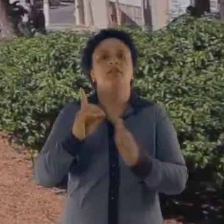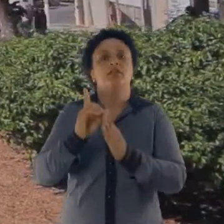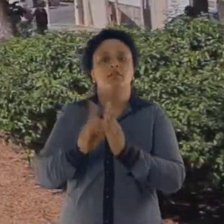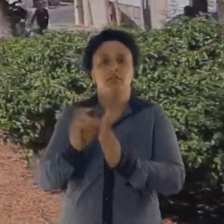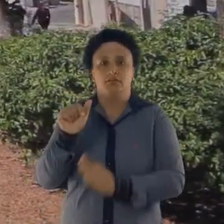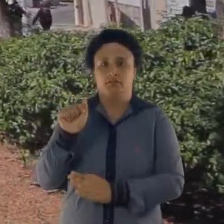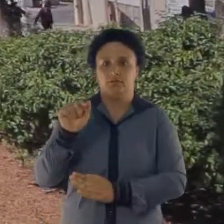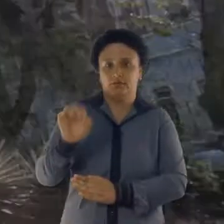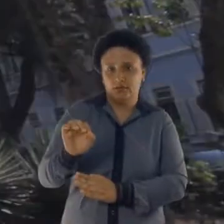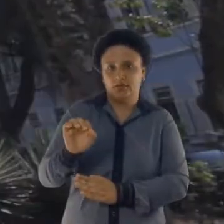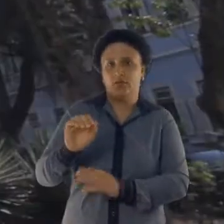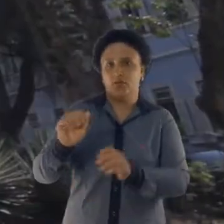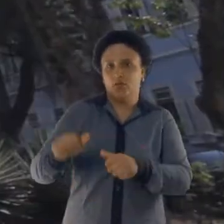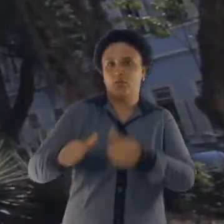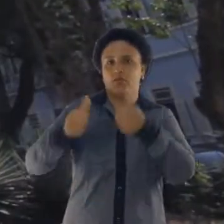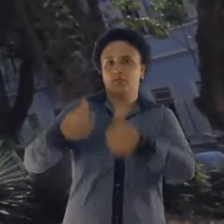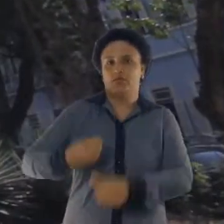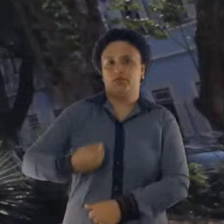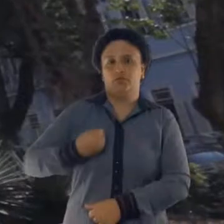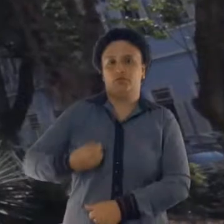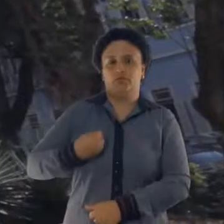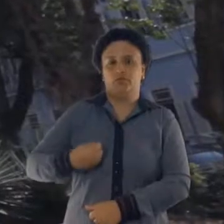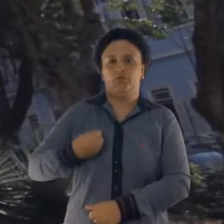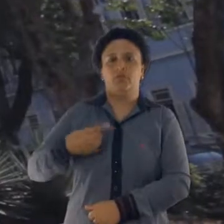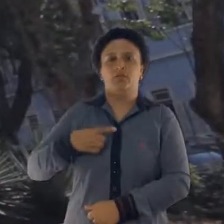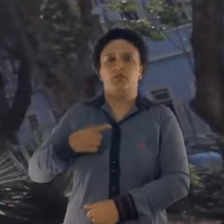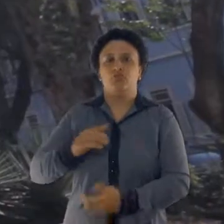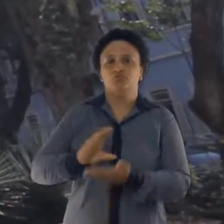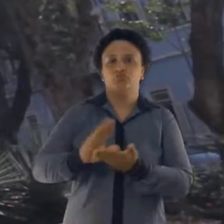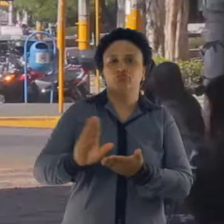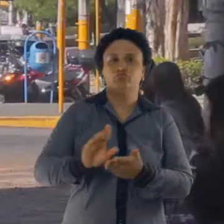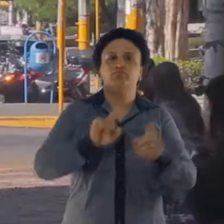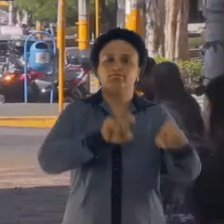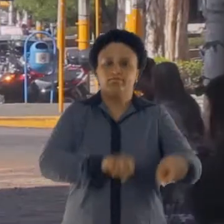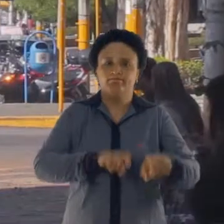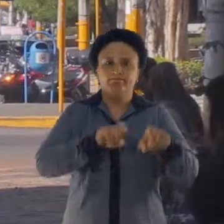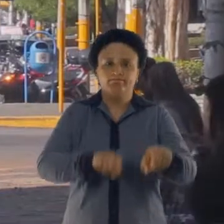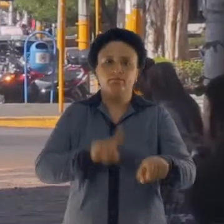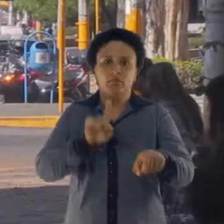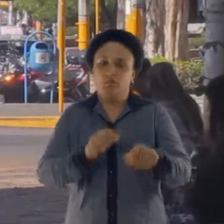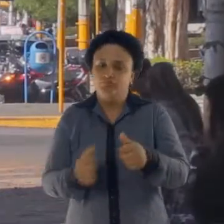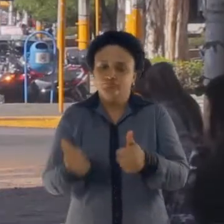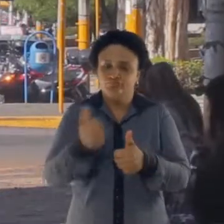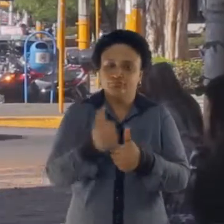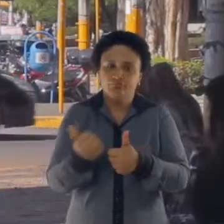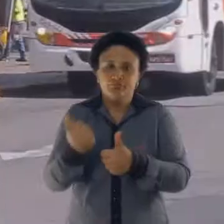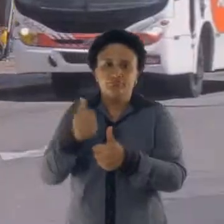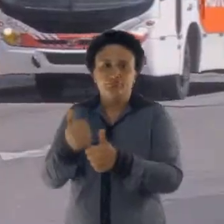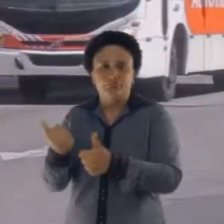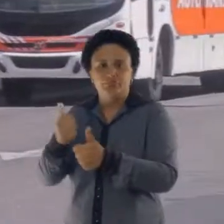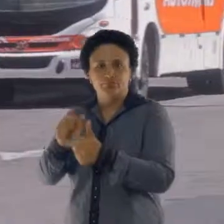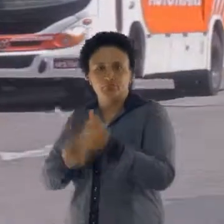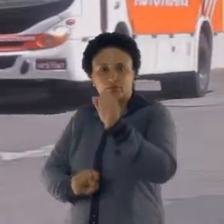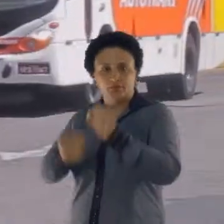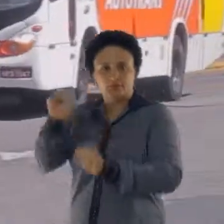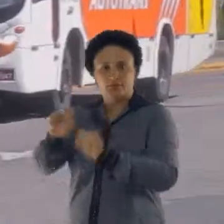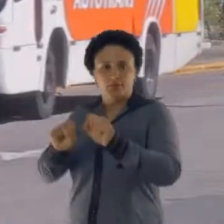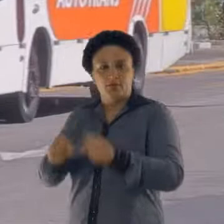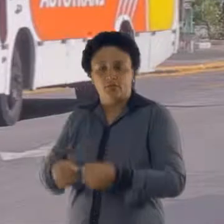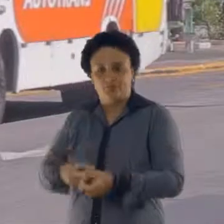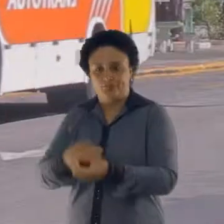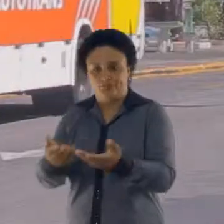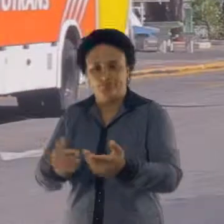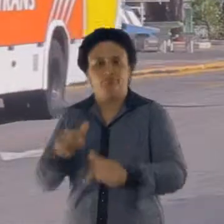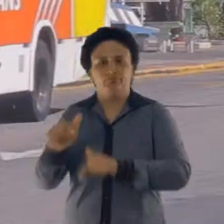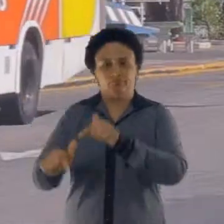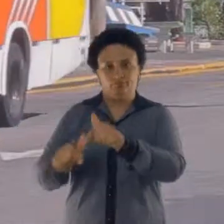a década de 70, a qualidade de vida da cidade atraiu investimentos e a agricultura vem sendo substituída pela indústria e